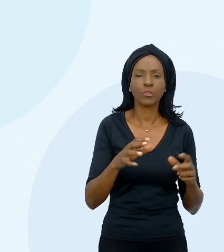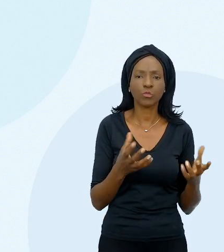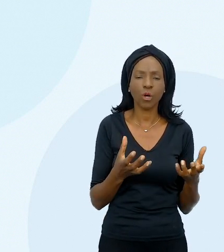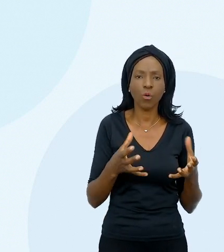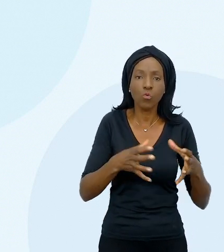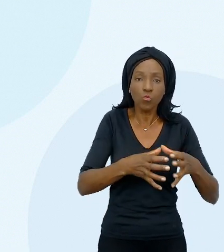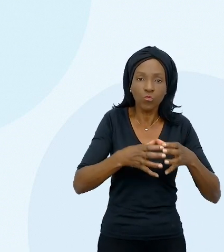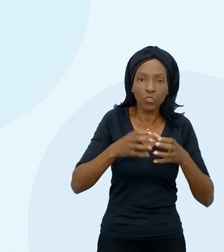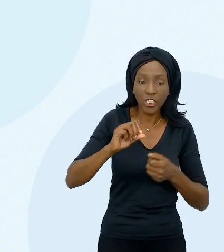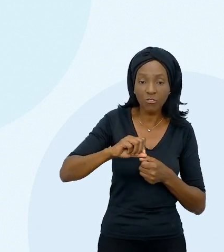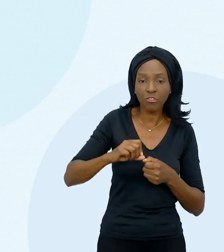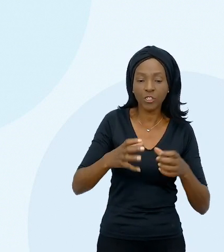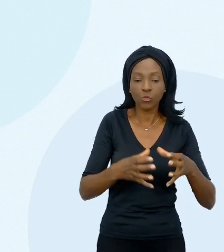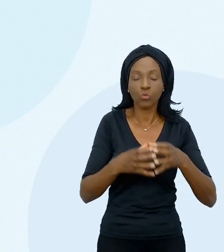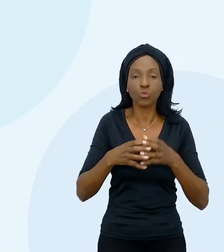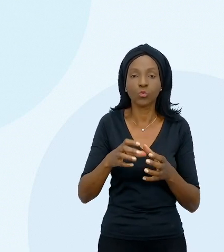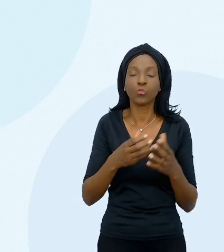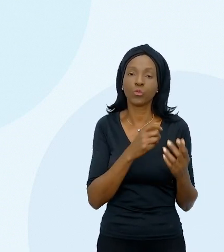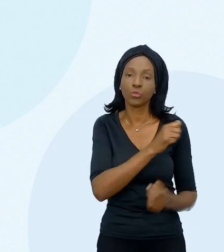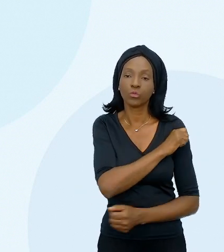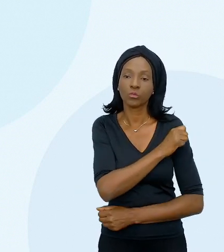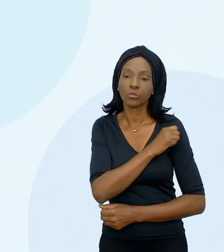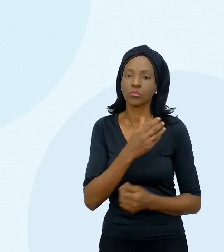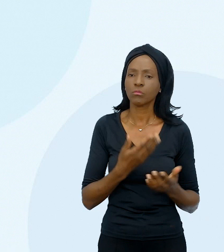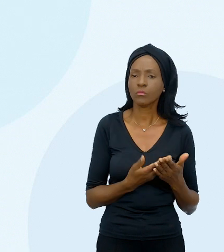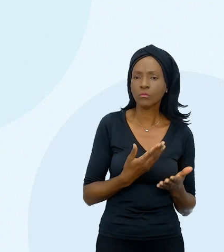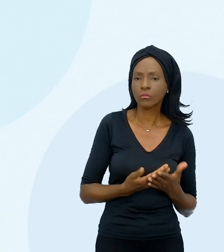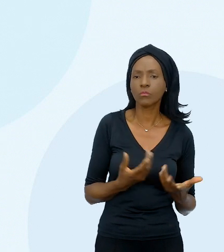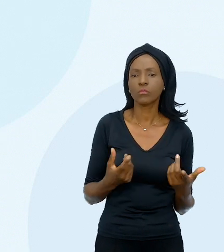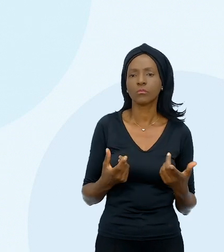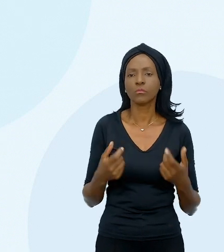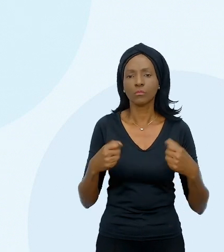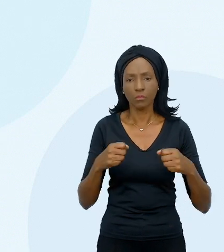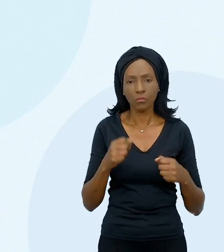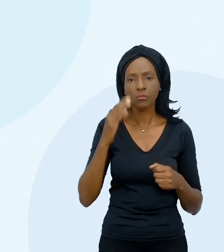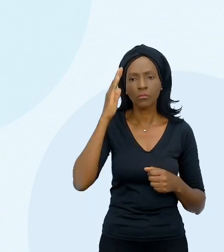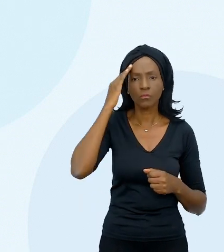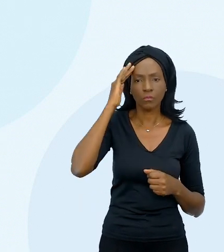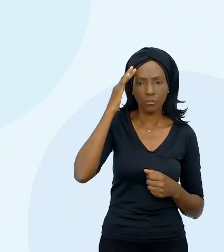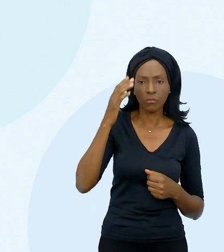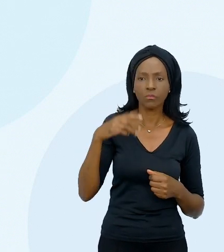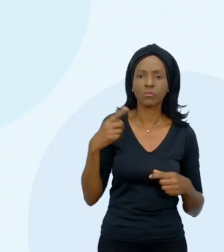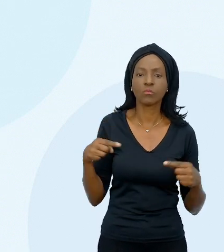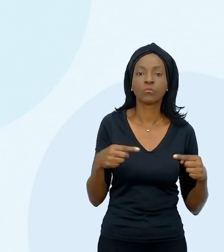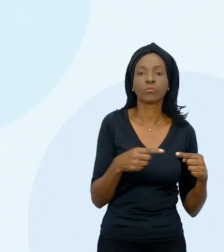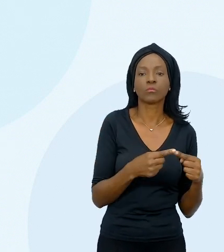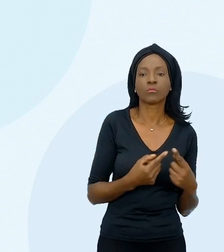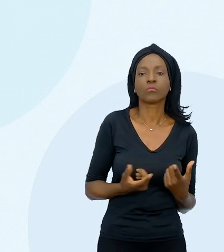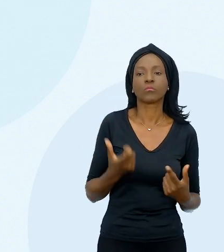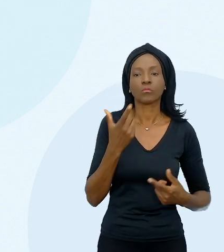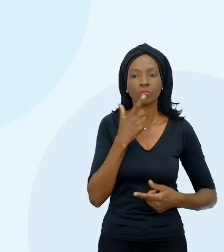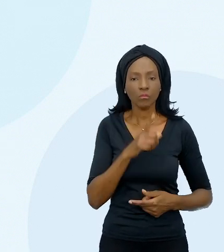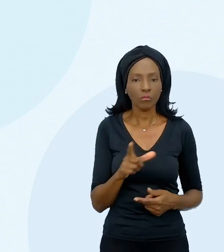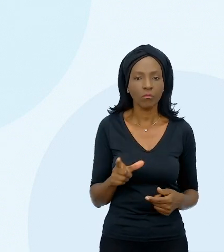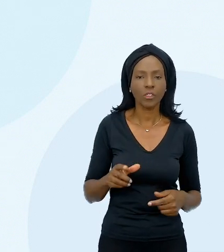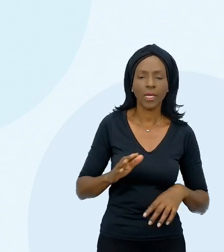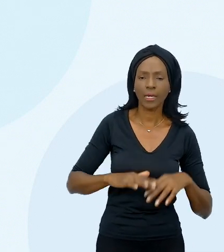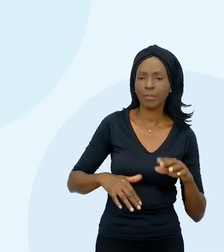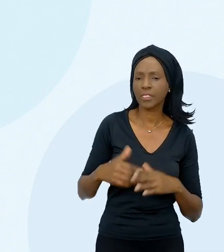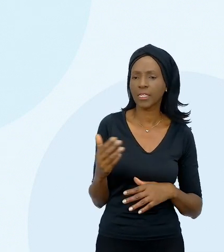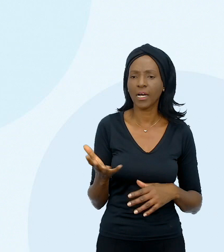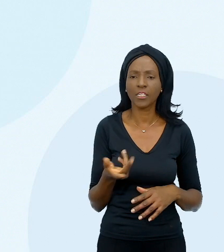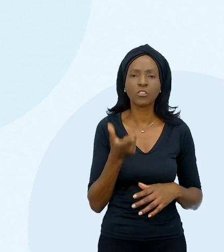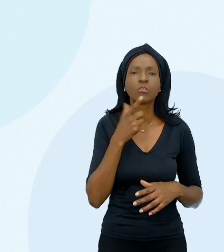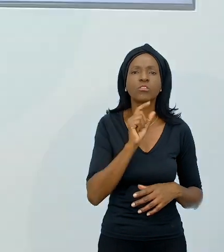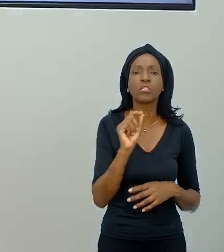grupos, pois os parâmetros são importantes para atingir os objetivos frente às habilidades que se pretende resolver. Então, nesse